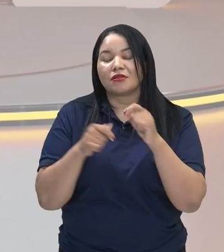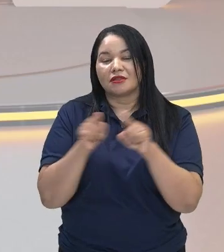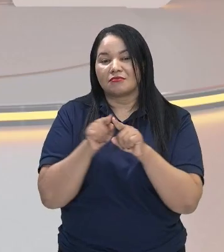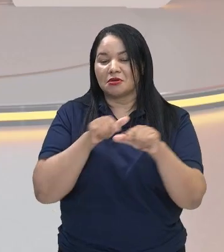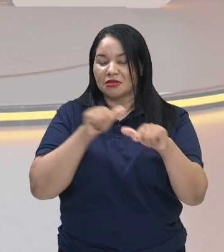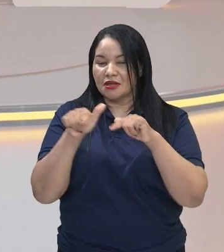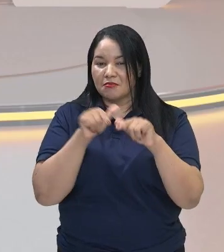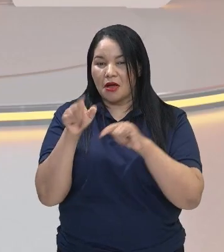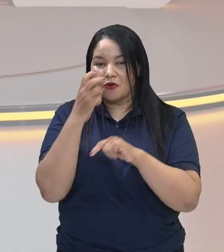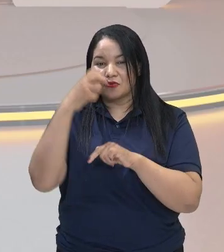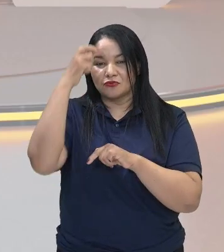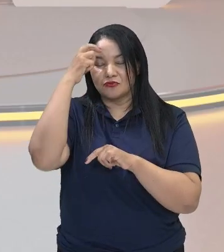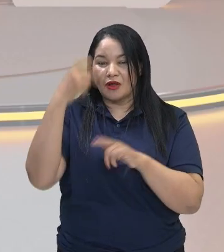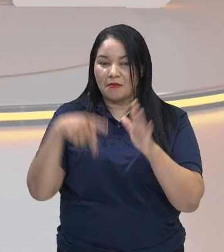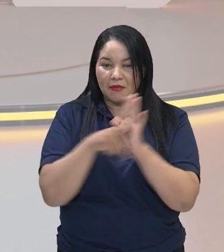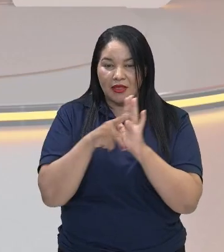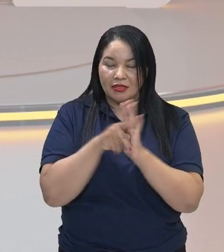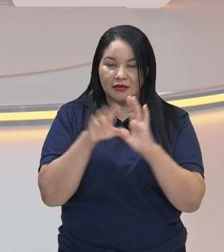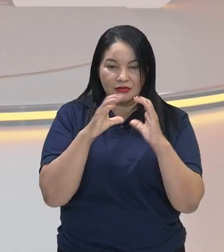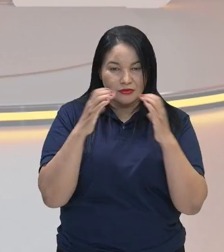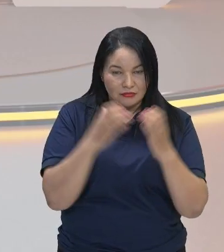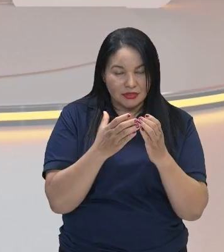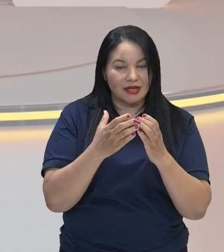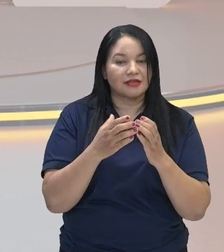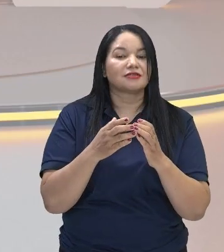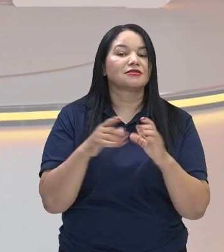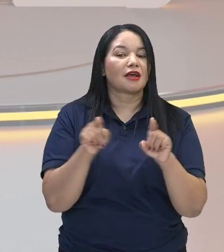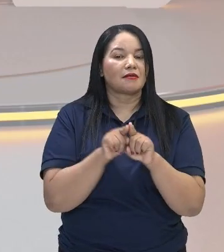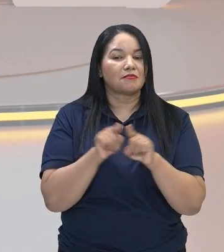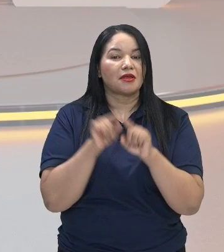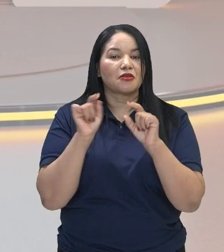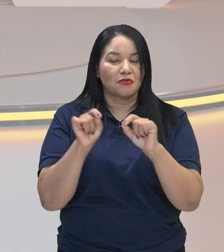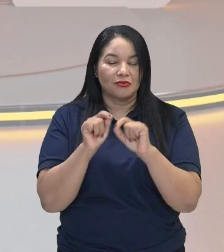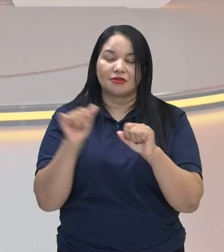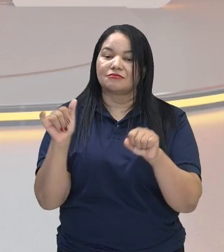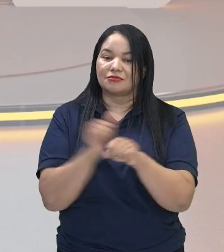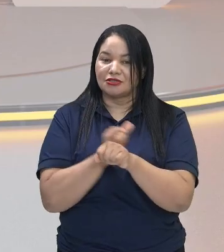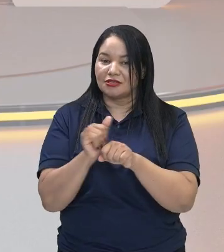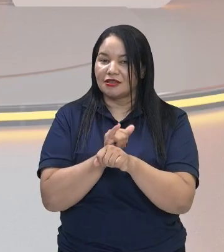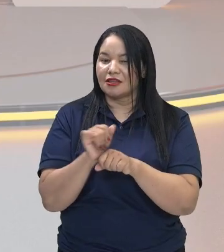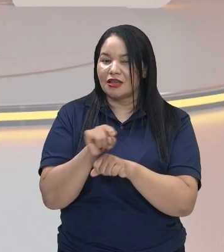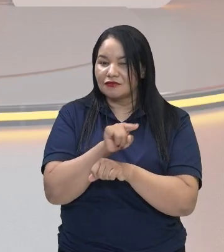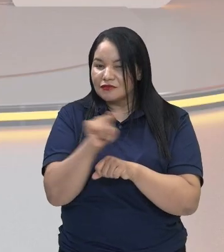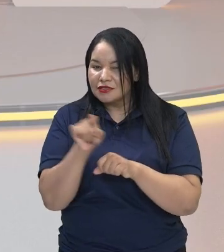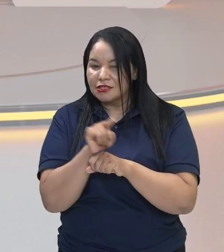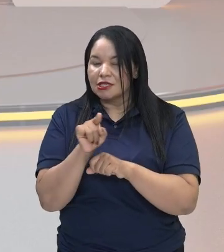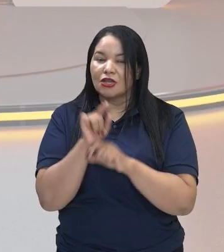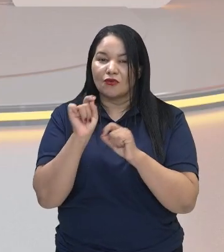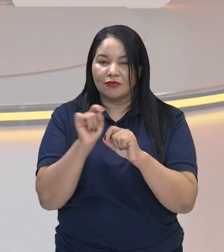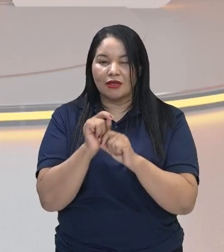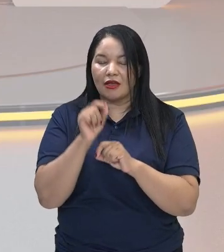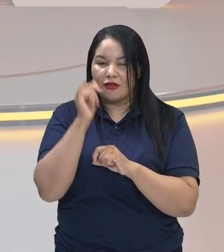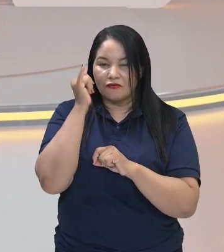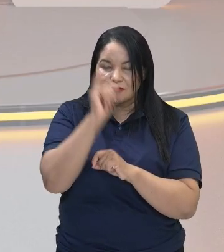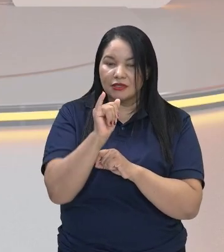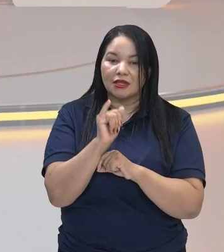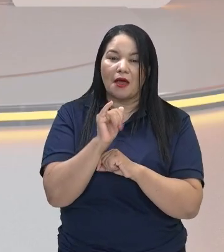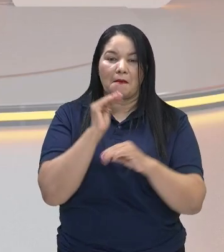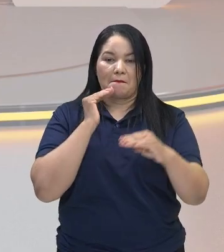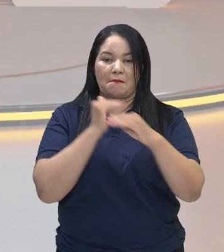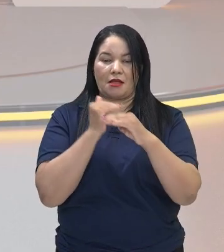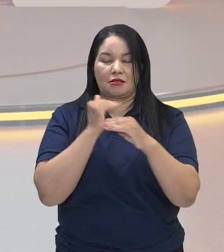atividade cultural da sua comunidade como estratégia para combater a